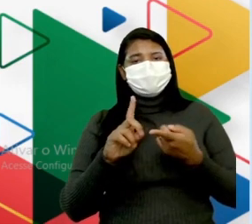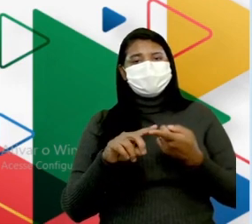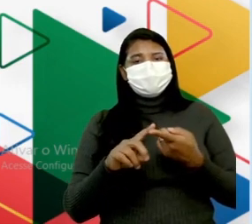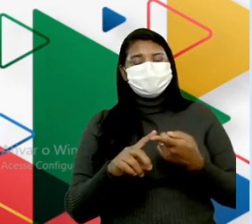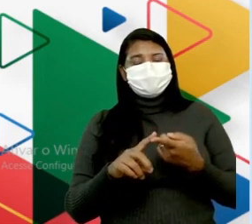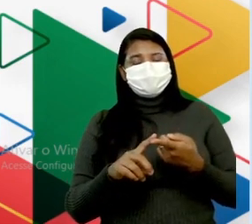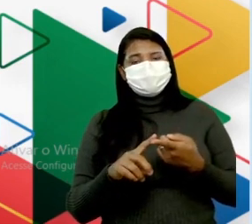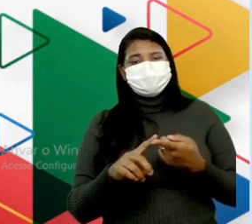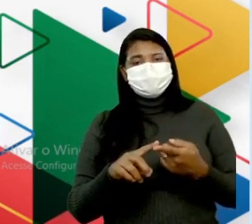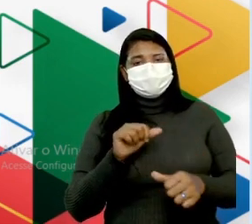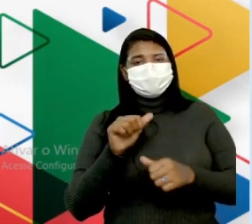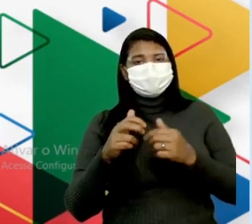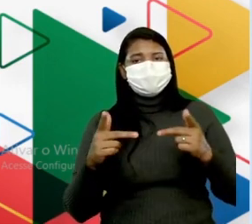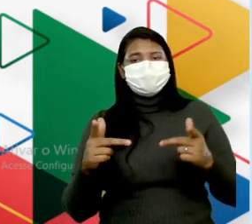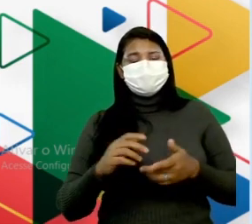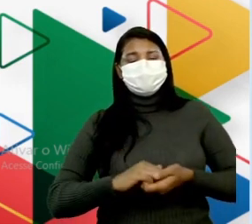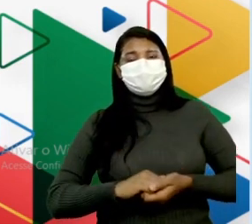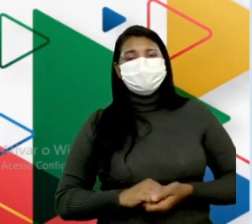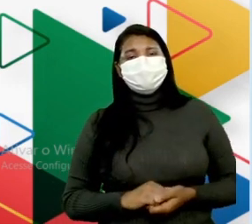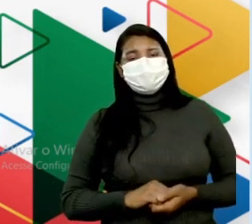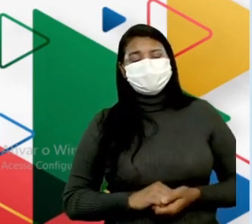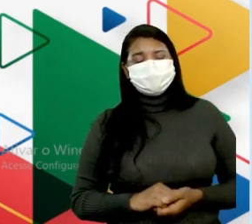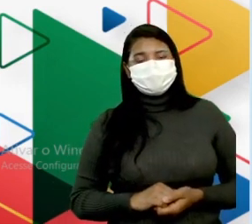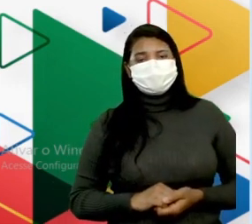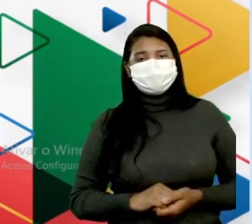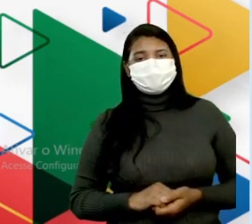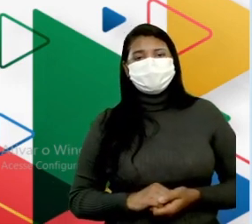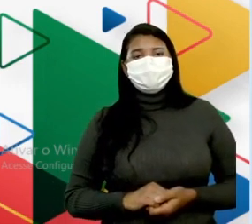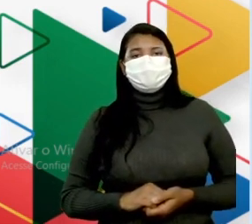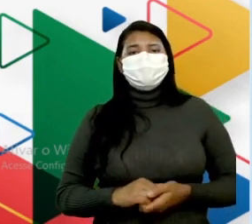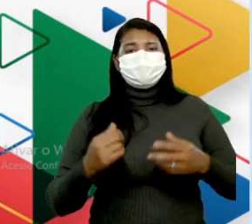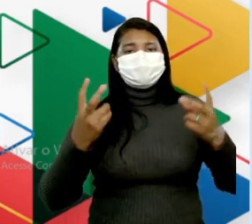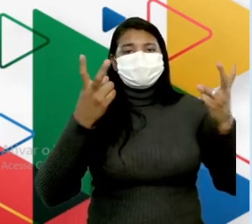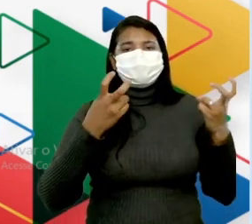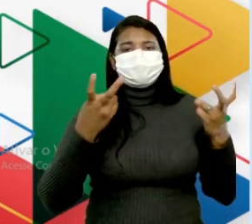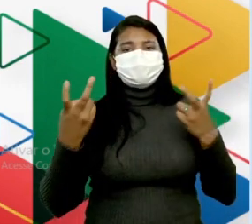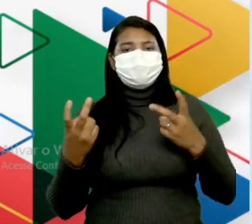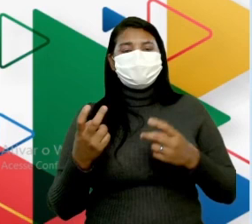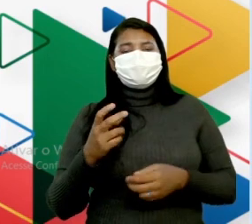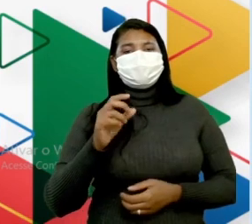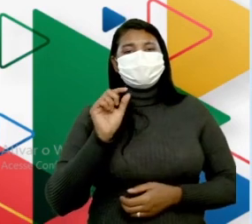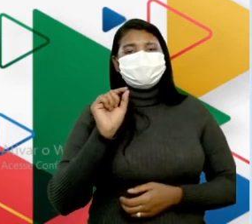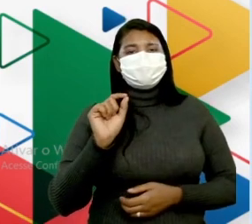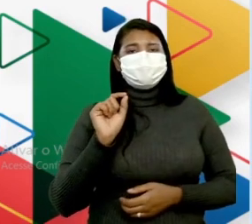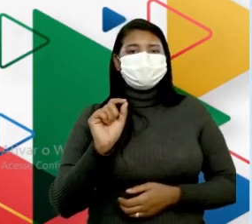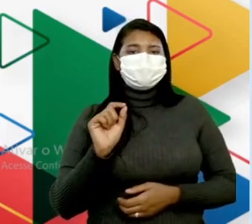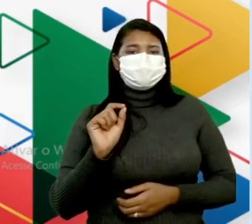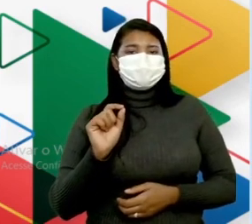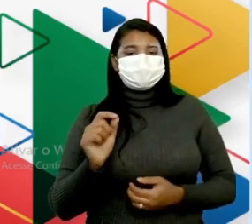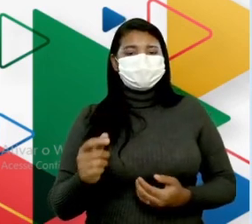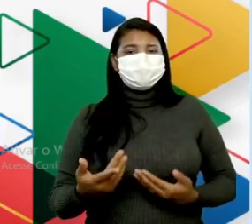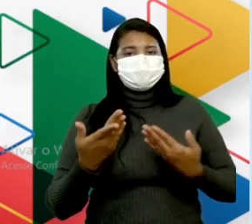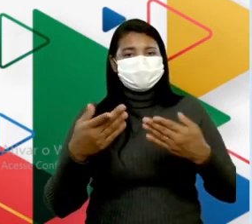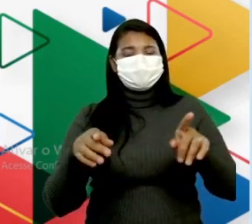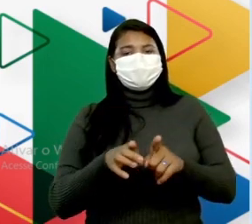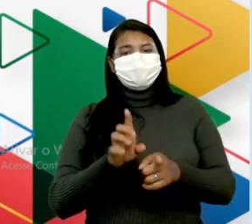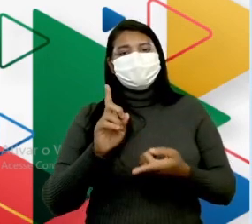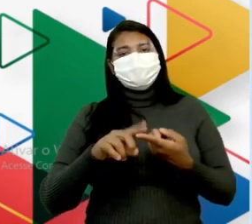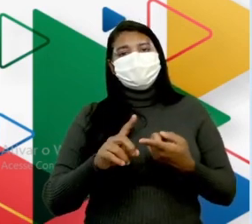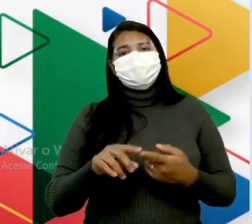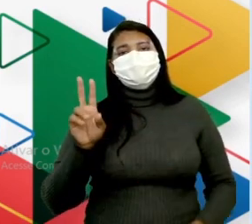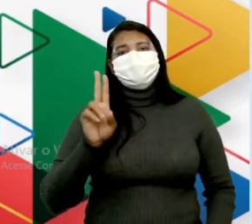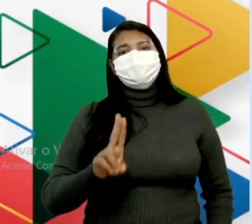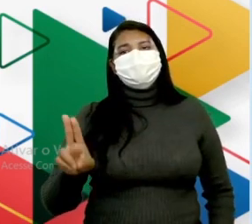wasn't. E weren't. Percebam que é recomendável também usar